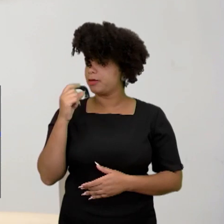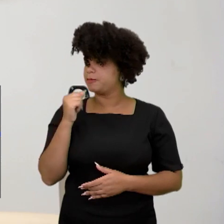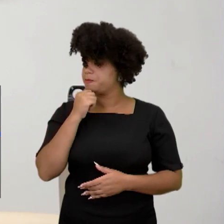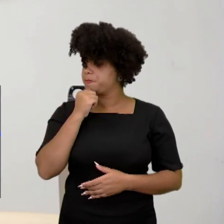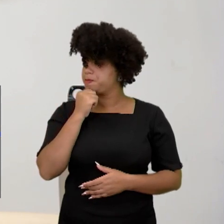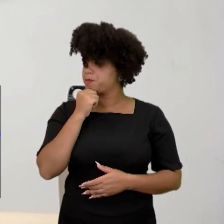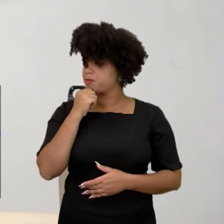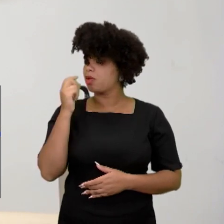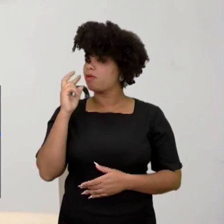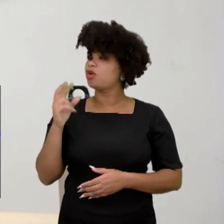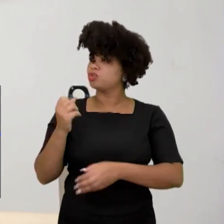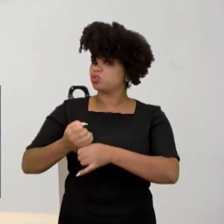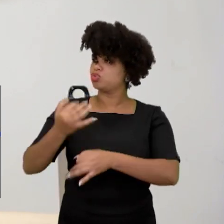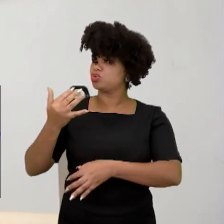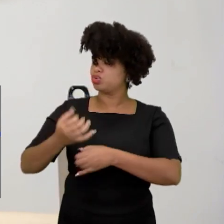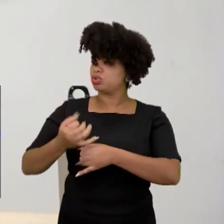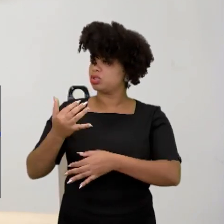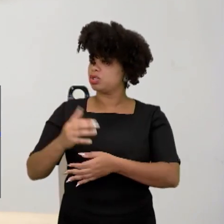no chat e